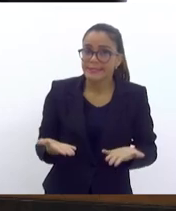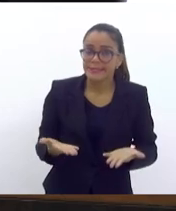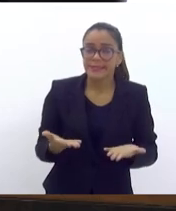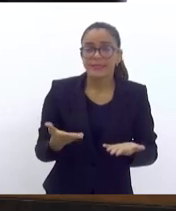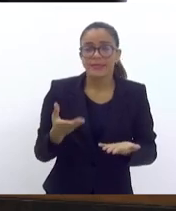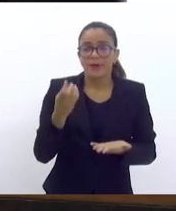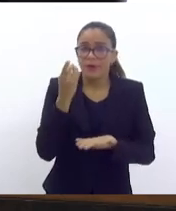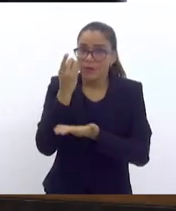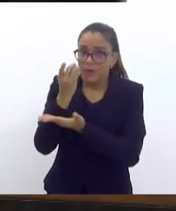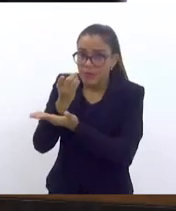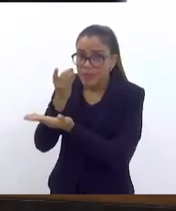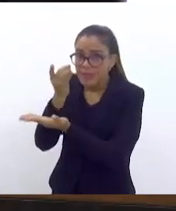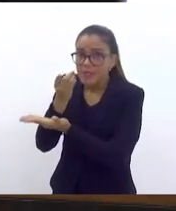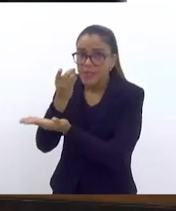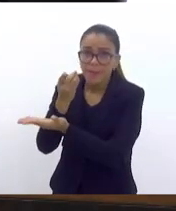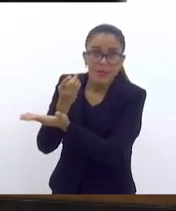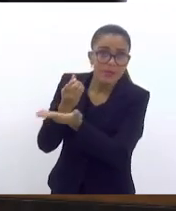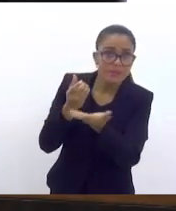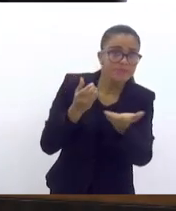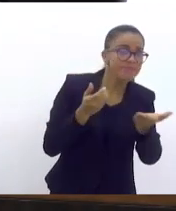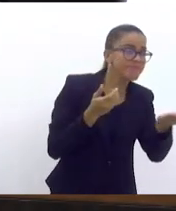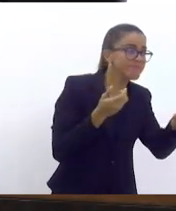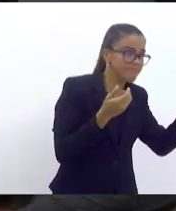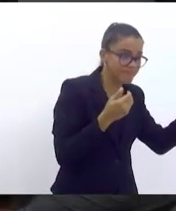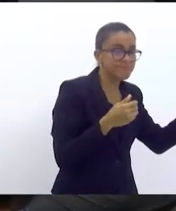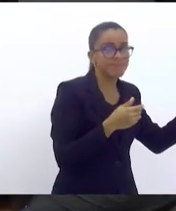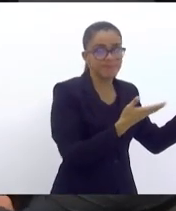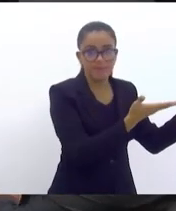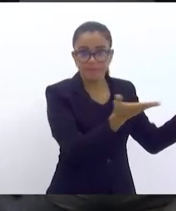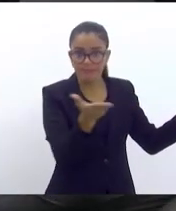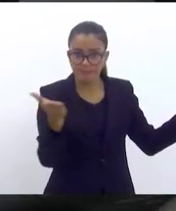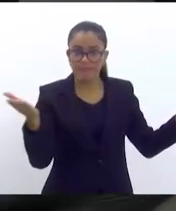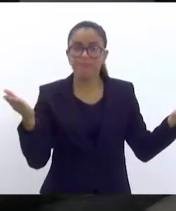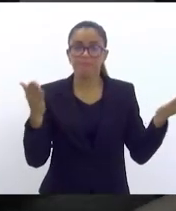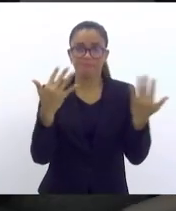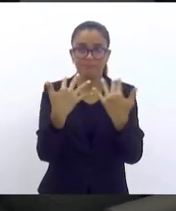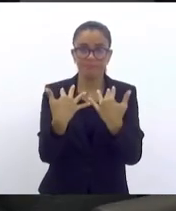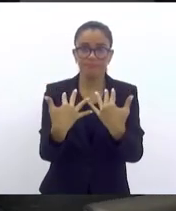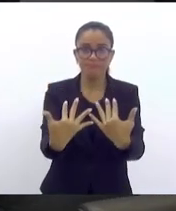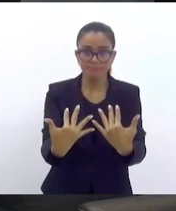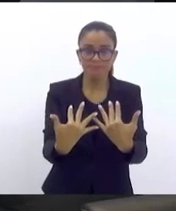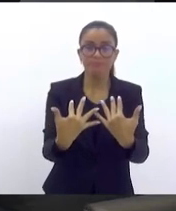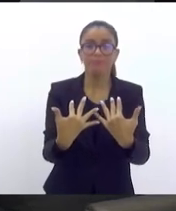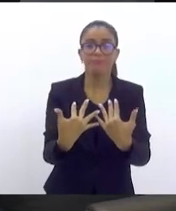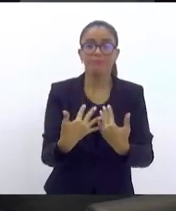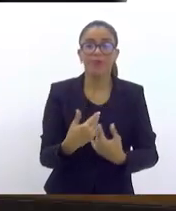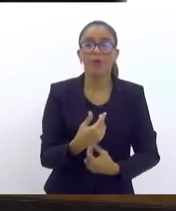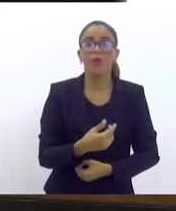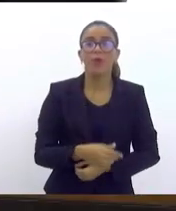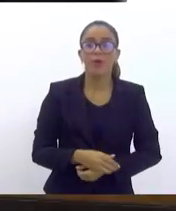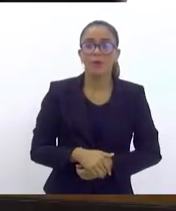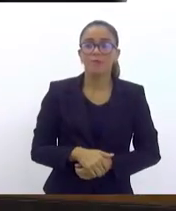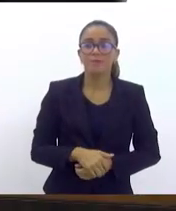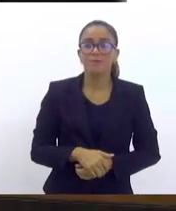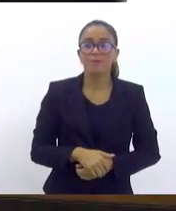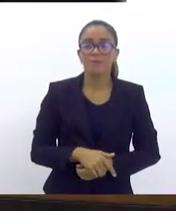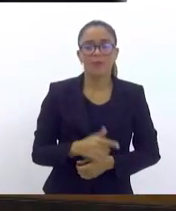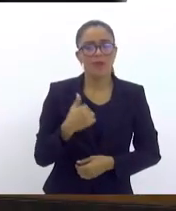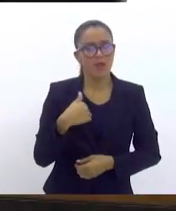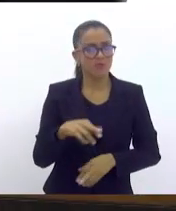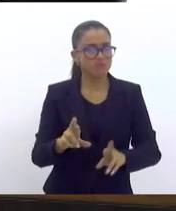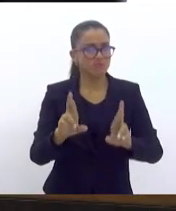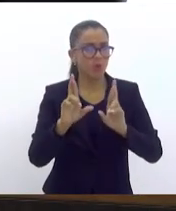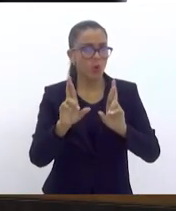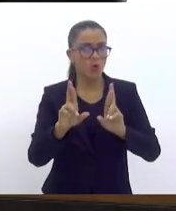Deputado e toda a mesa e todo o público aqui presente Conte com aqui conte comigo